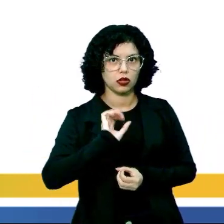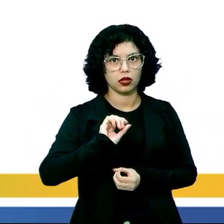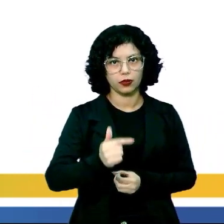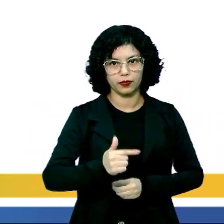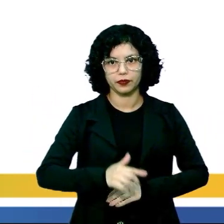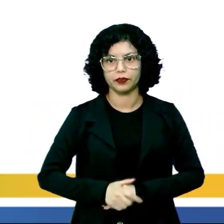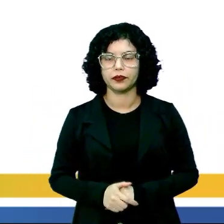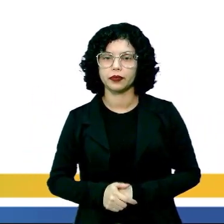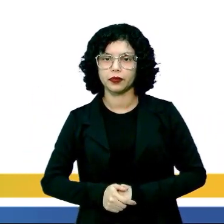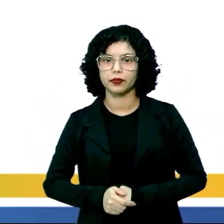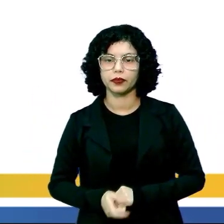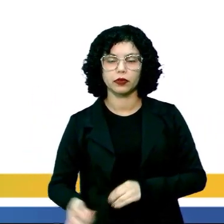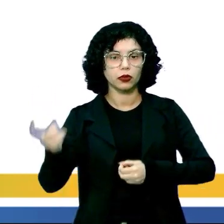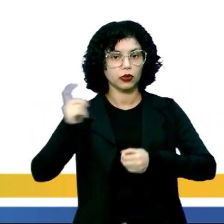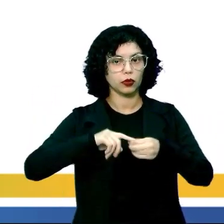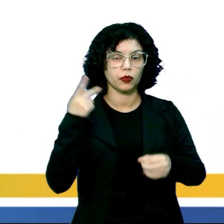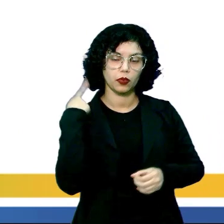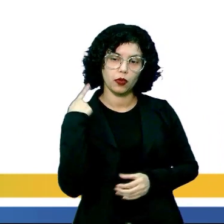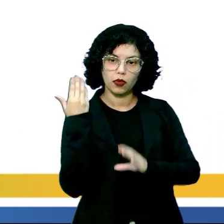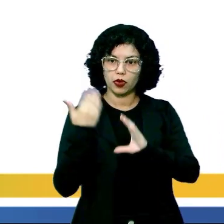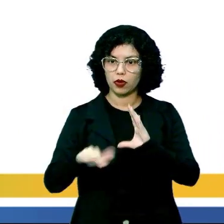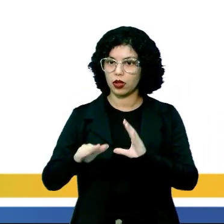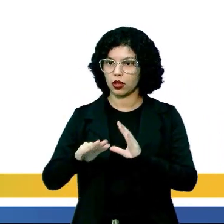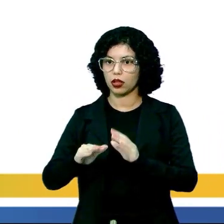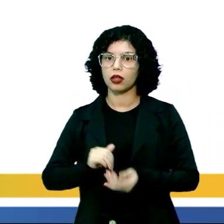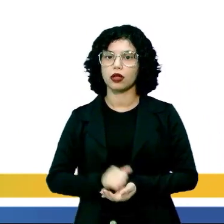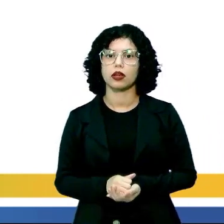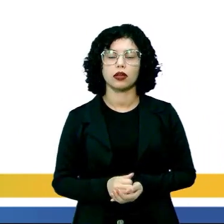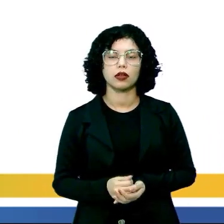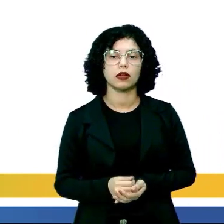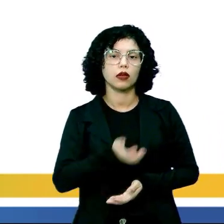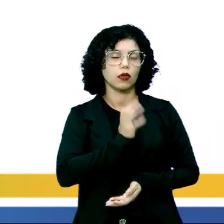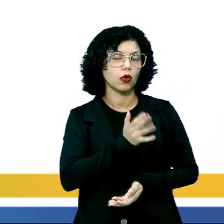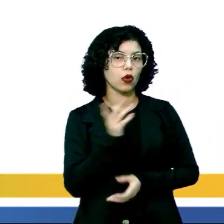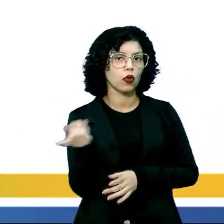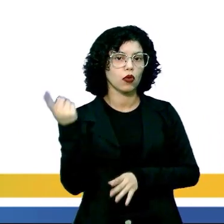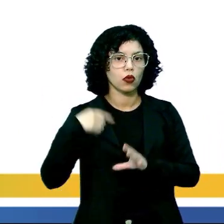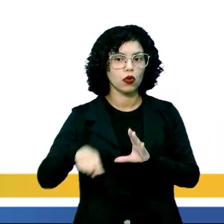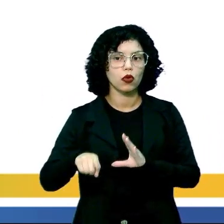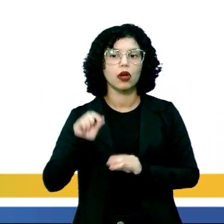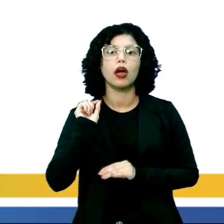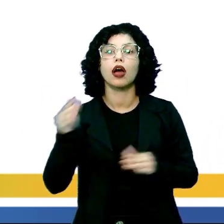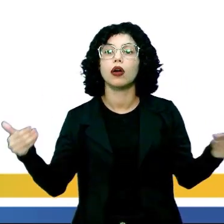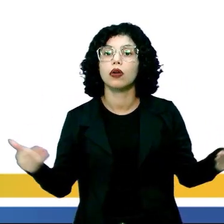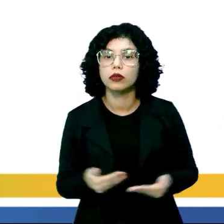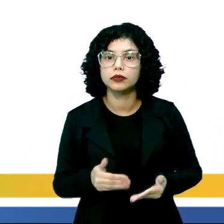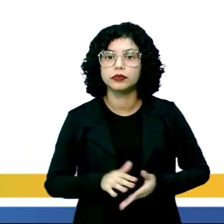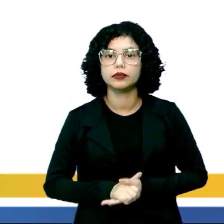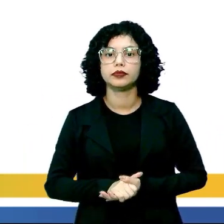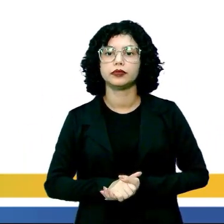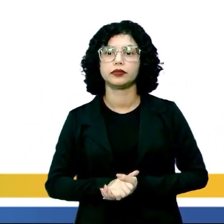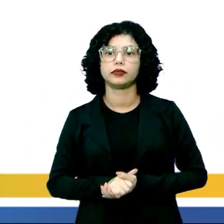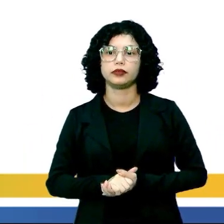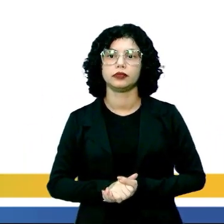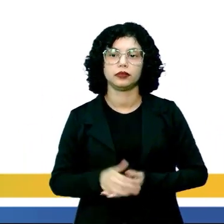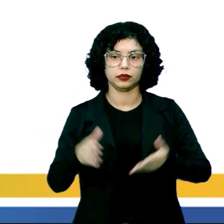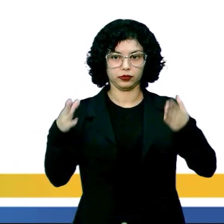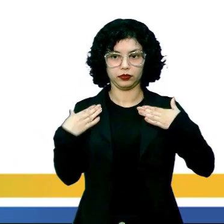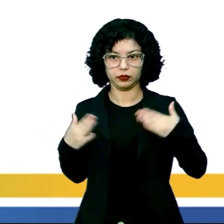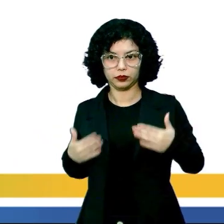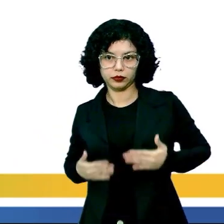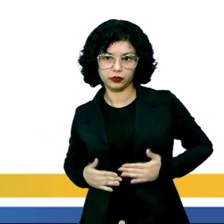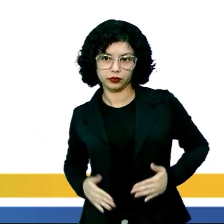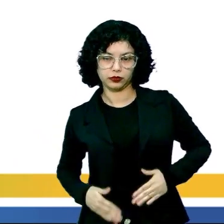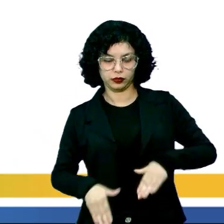oxigênio. Voltou para o pulmão vai mandar para... o coração vai mandar para onde agora? O coração vai mandar para o corpo,